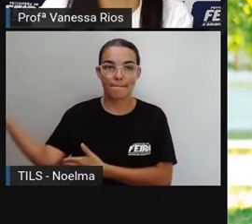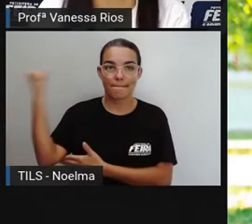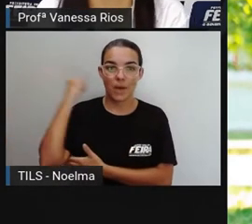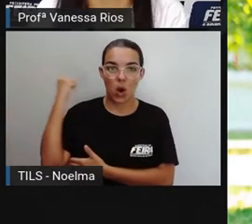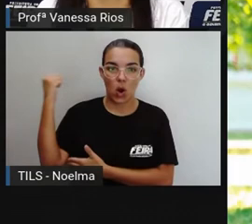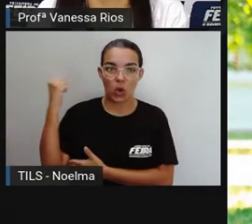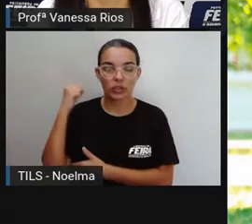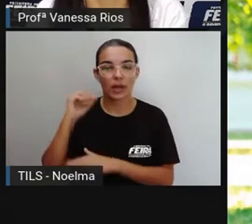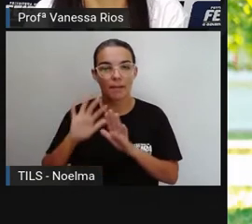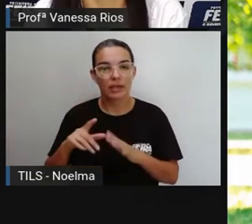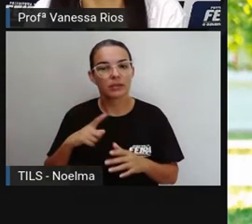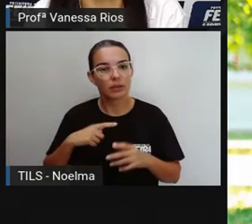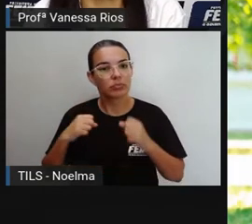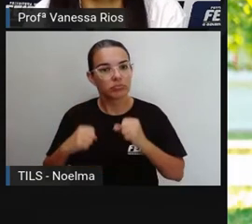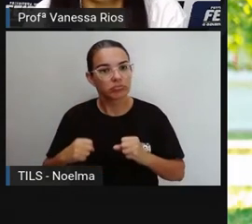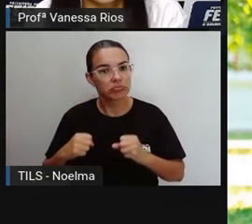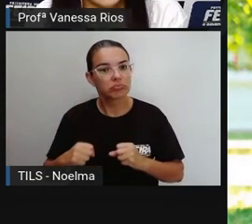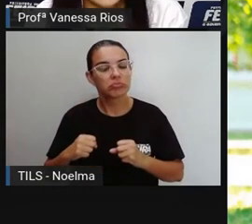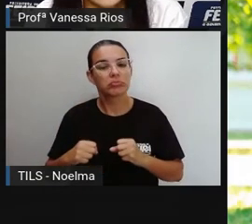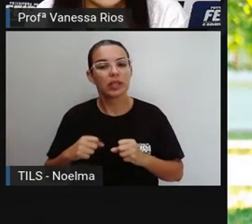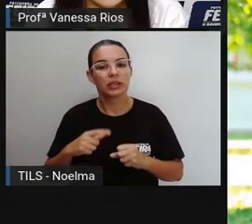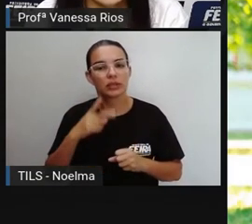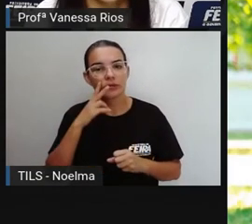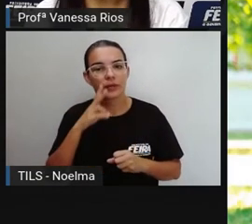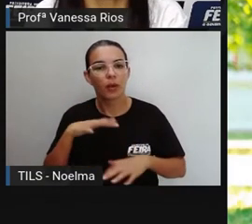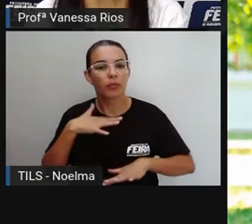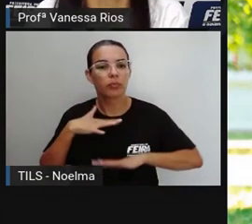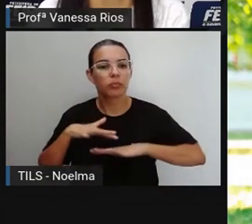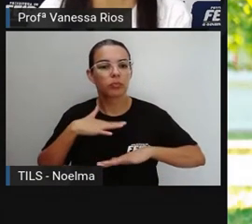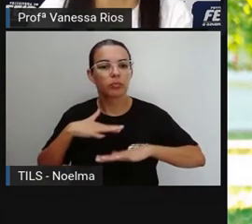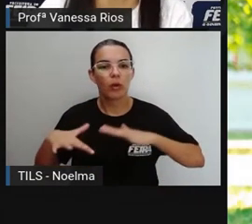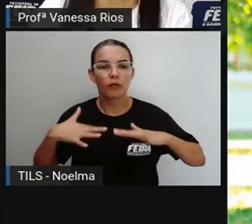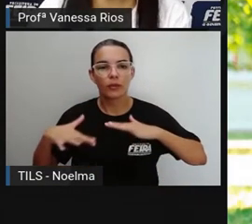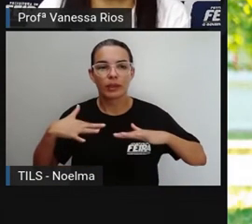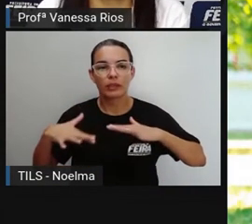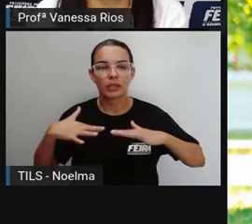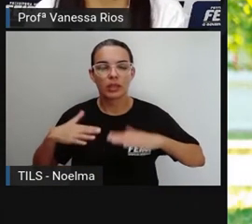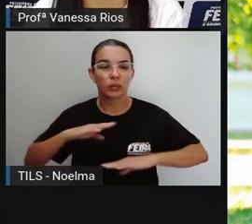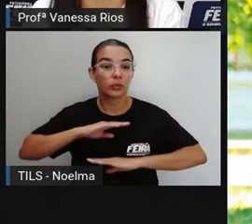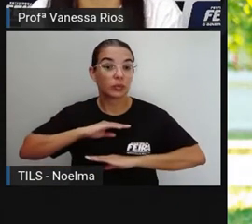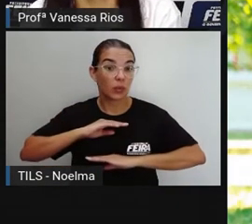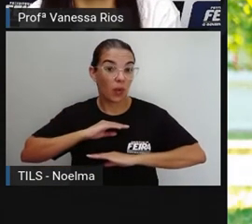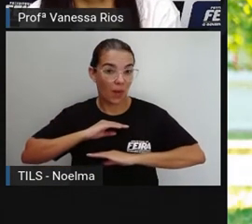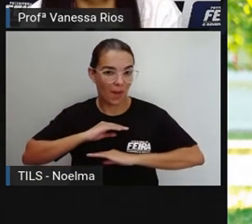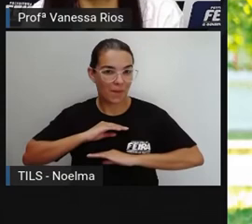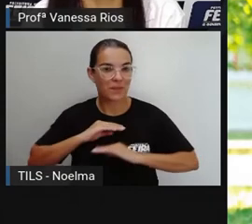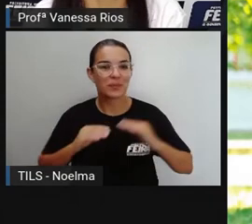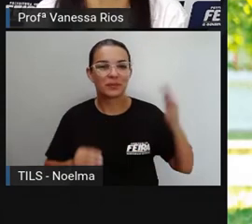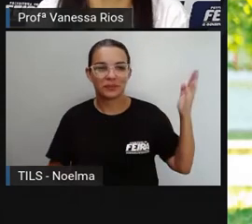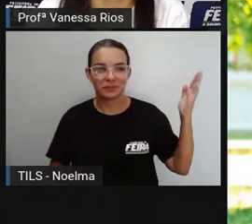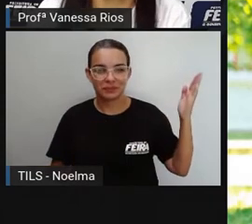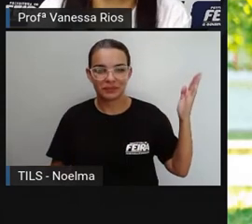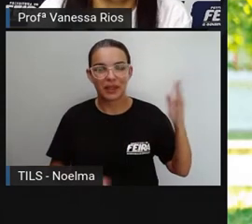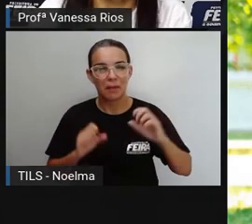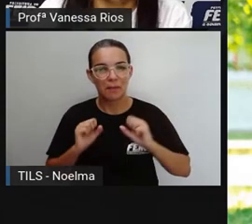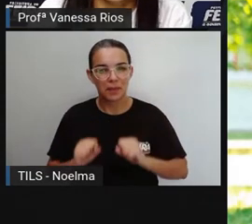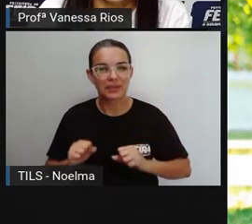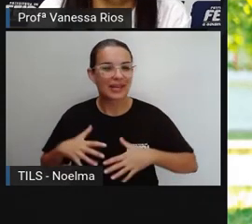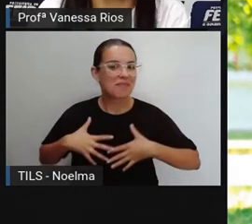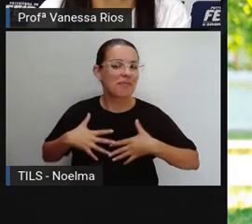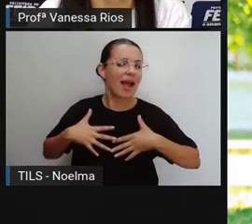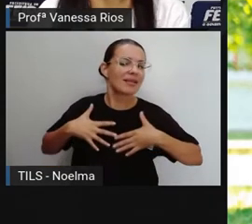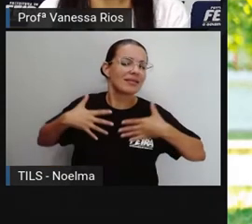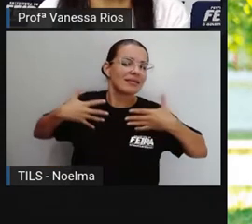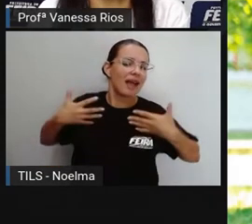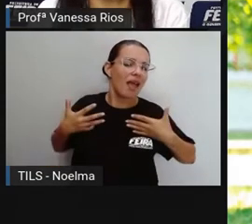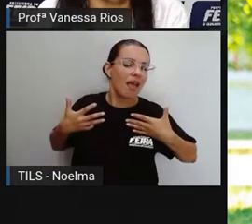podem ser entendidos como atividades físicas, né? Que além do prazer, da diversão, vão proporcionar